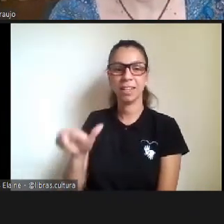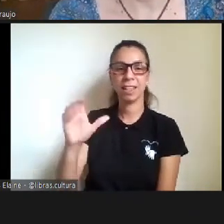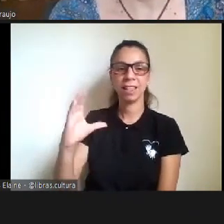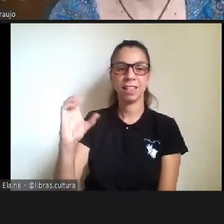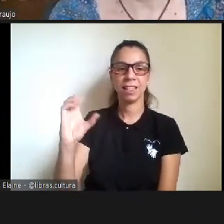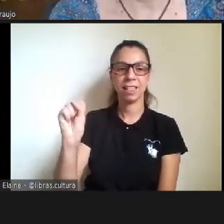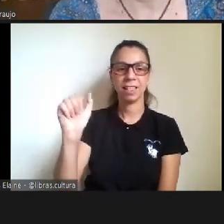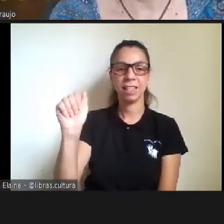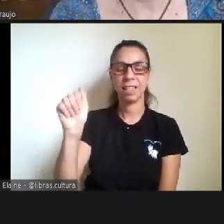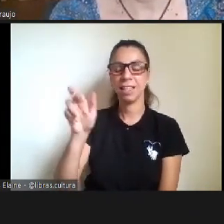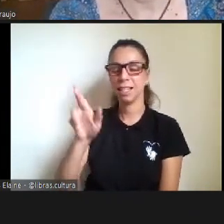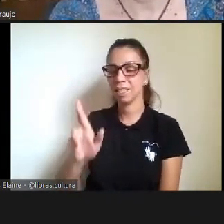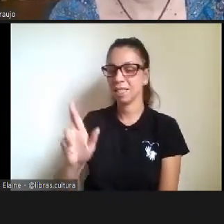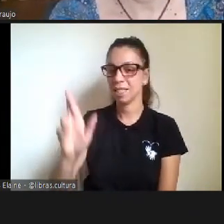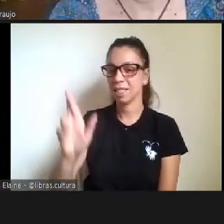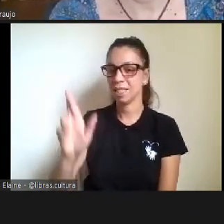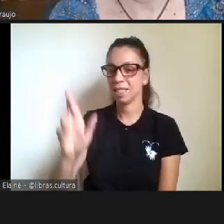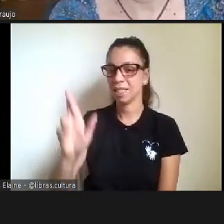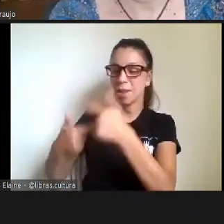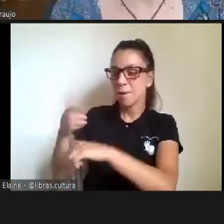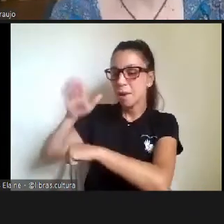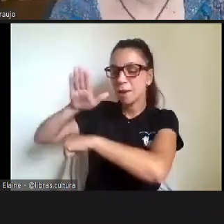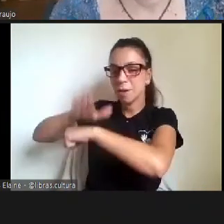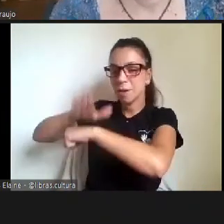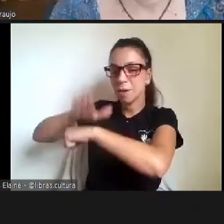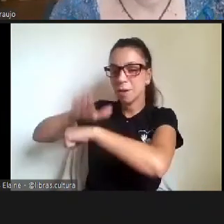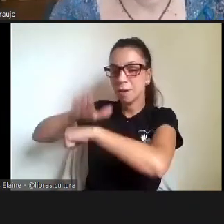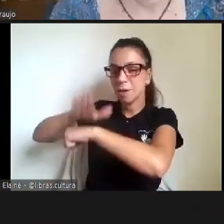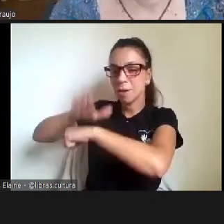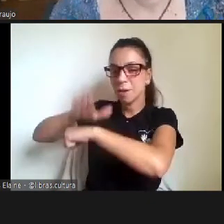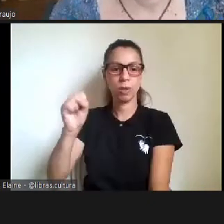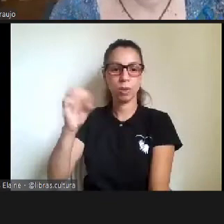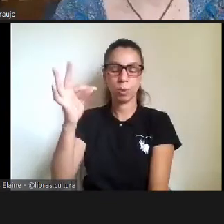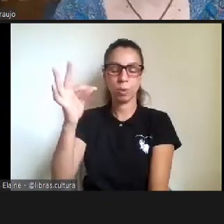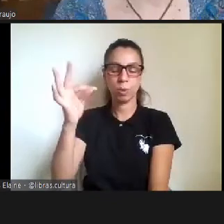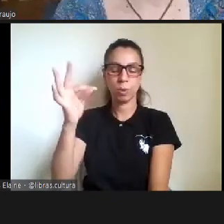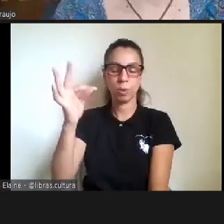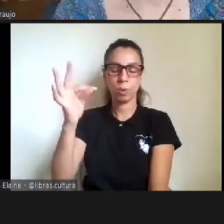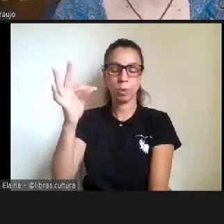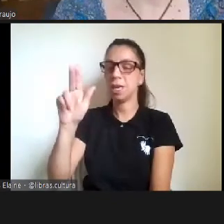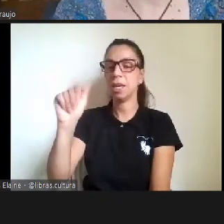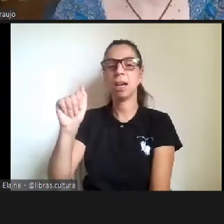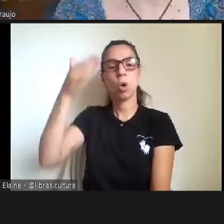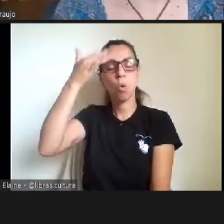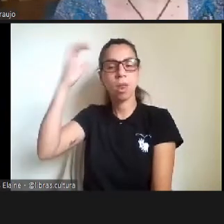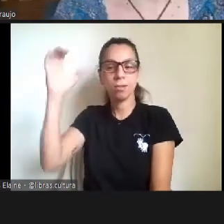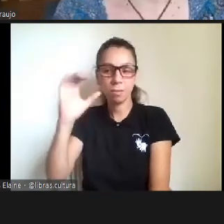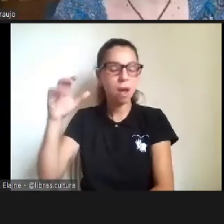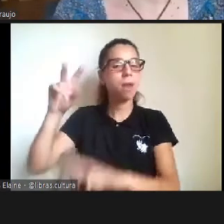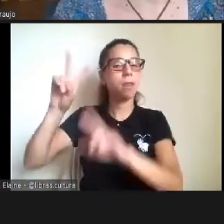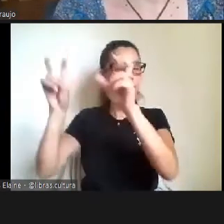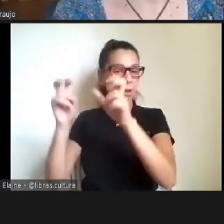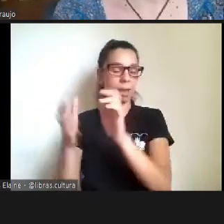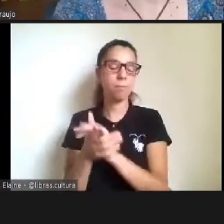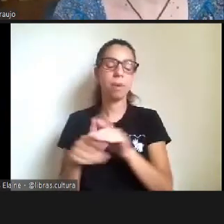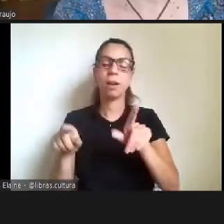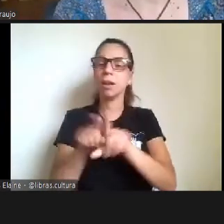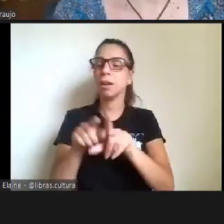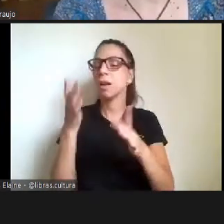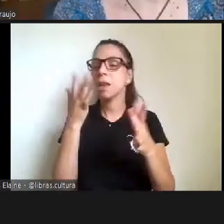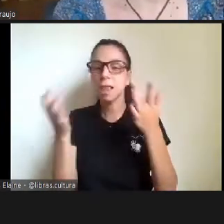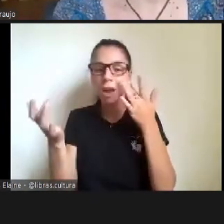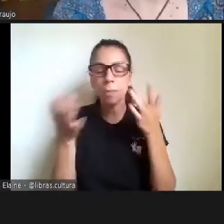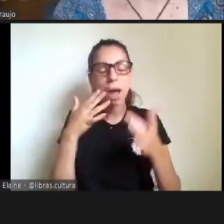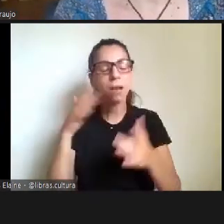seu trabalho solo Distopia Curitibana. César Almeida, ator, criador, performer, 40 anos de